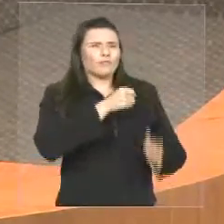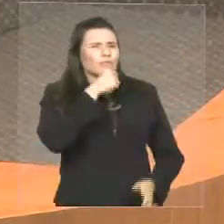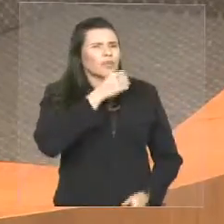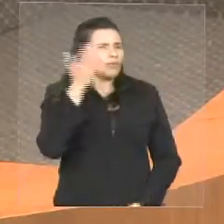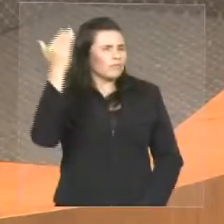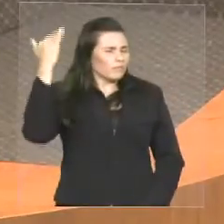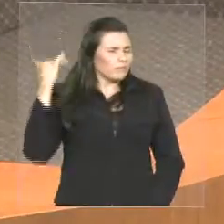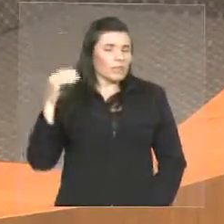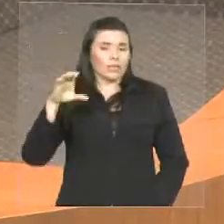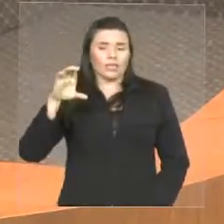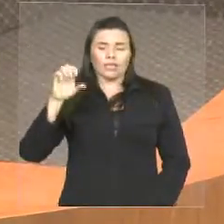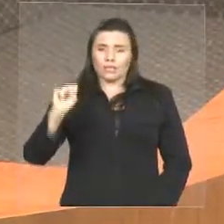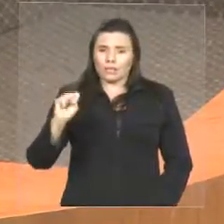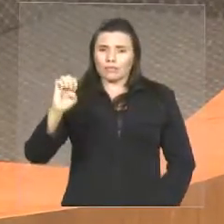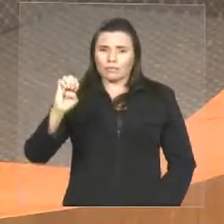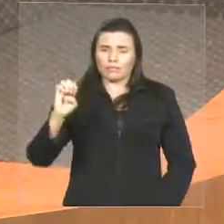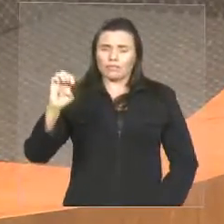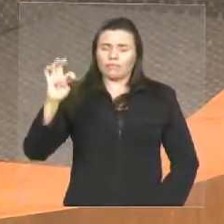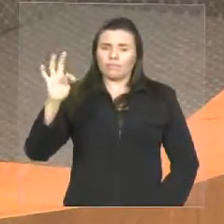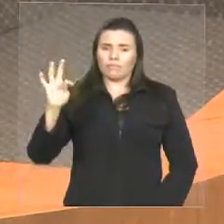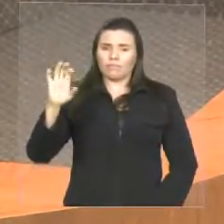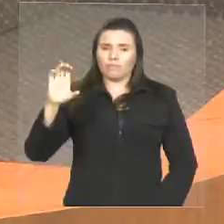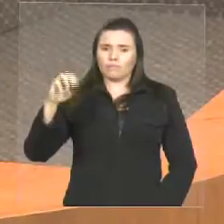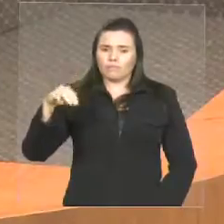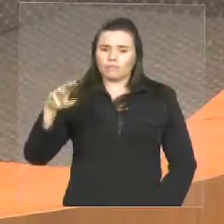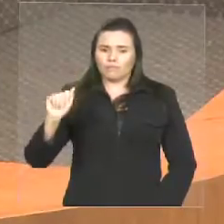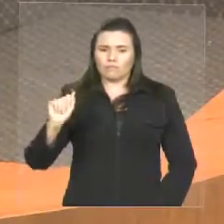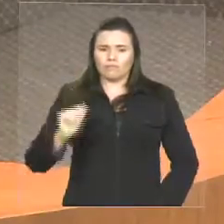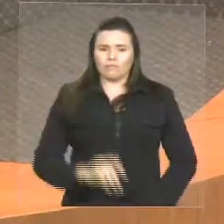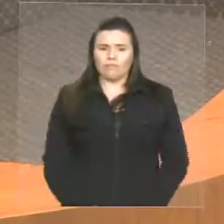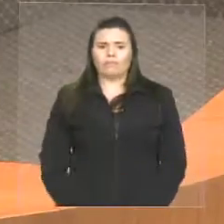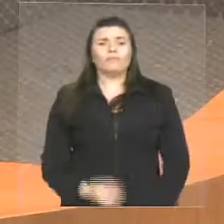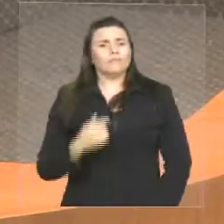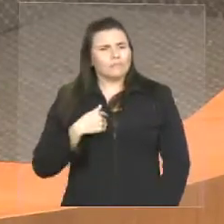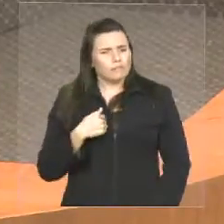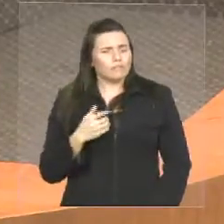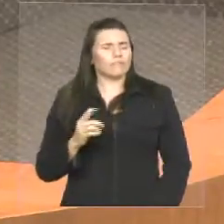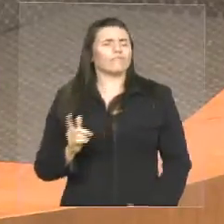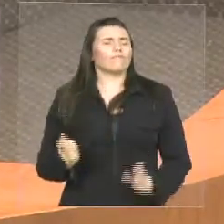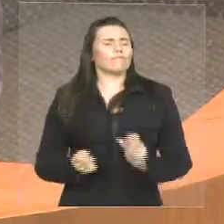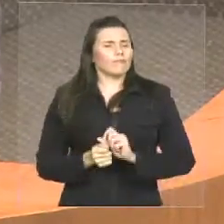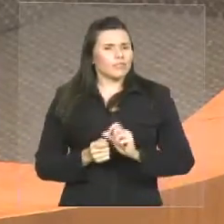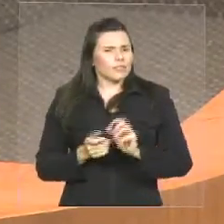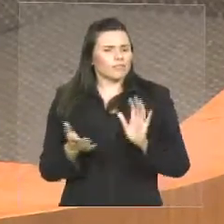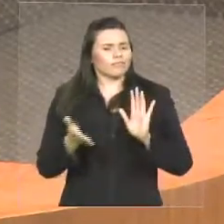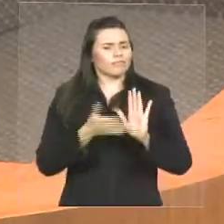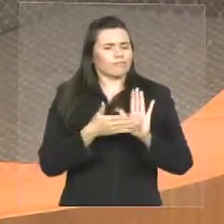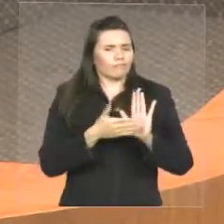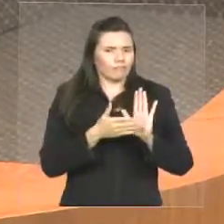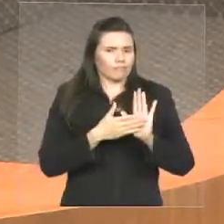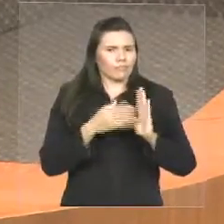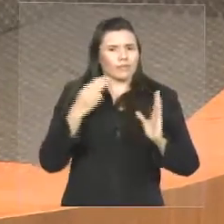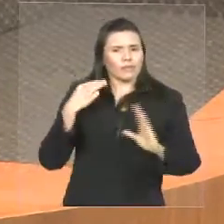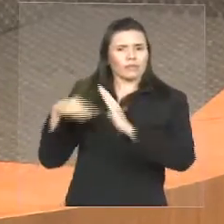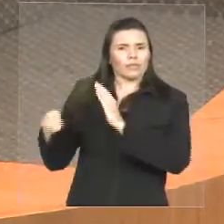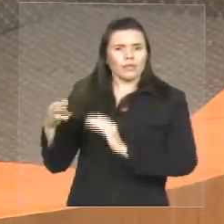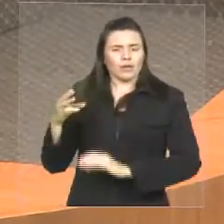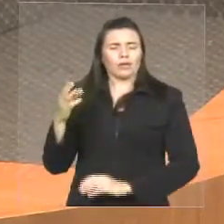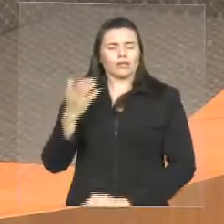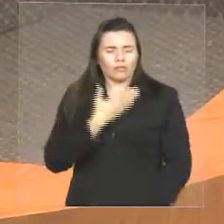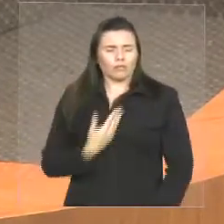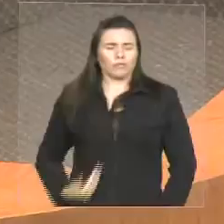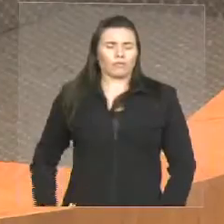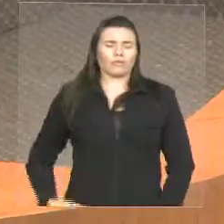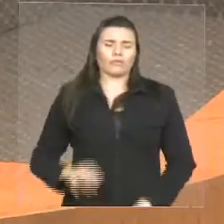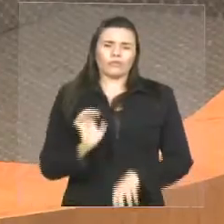aqui que vou, a partir desta data, apresentar indicação ao governo do Maranhão e à Secretaria de Ciência e